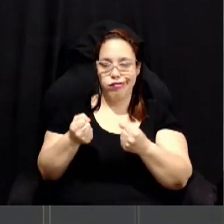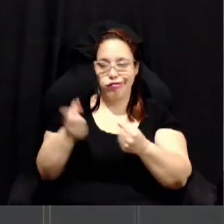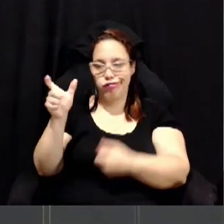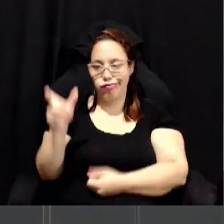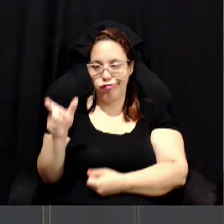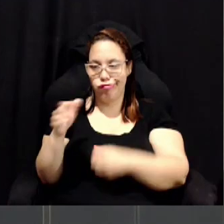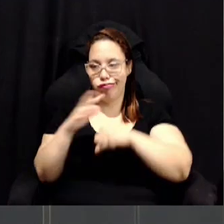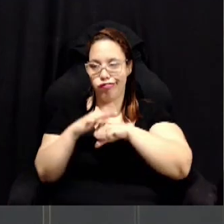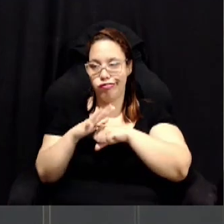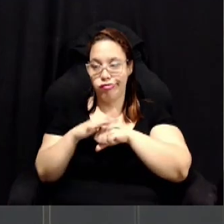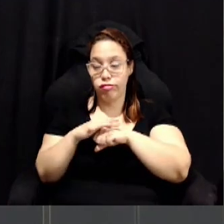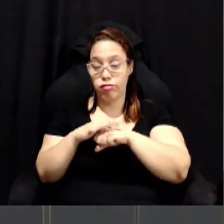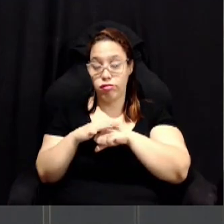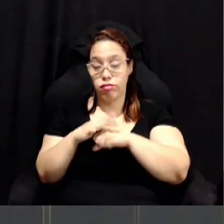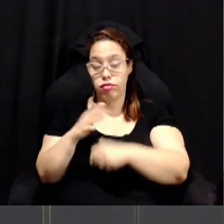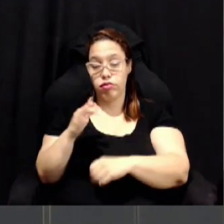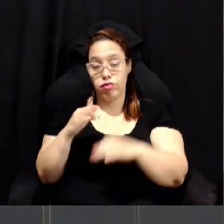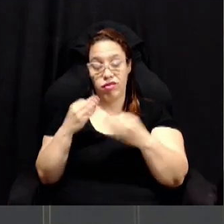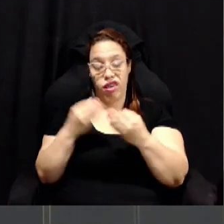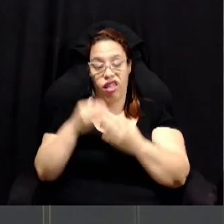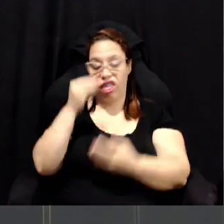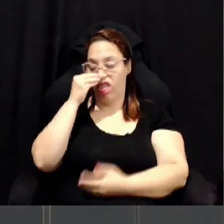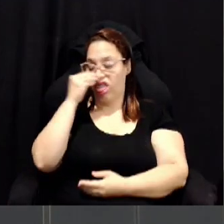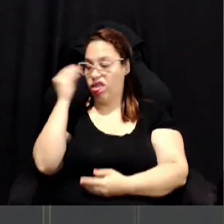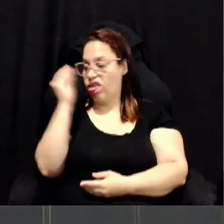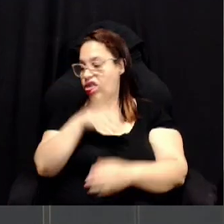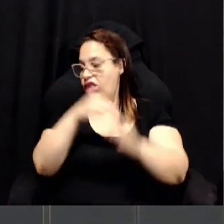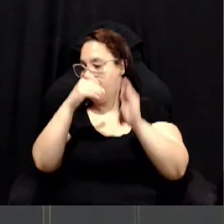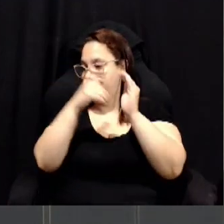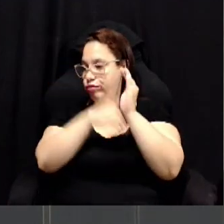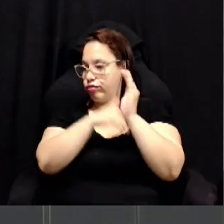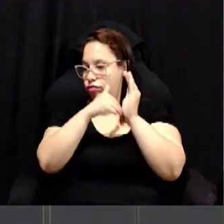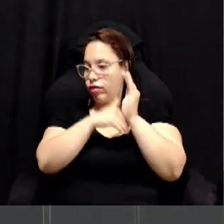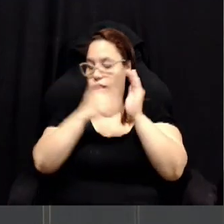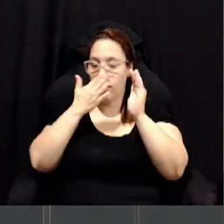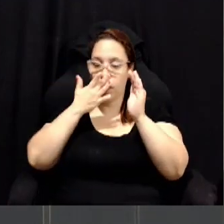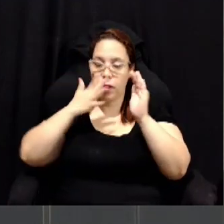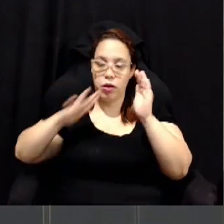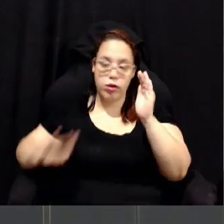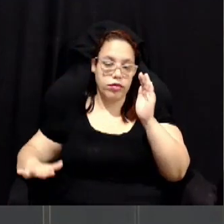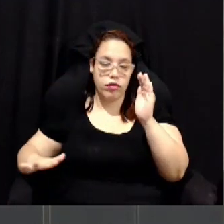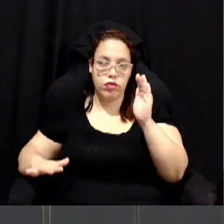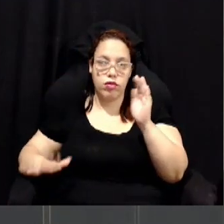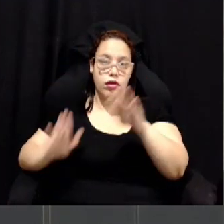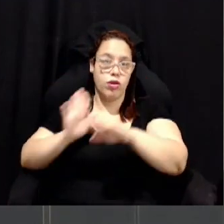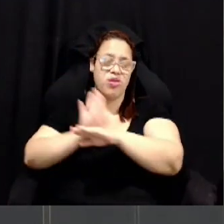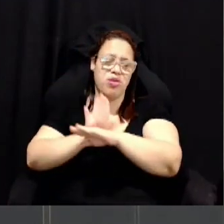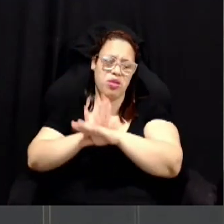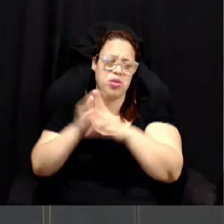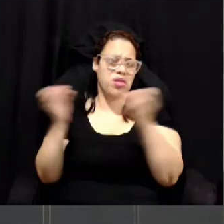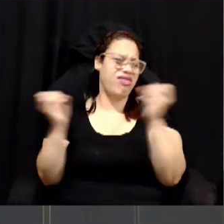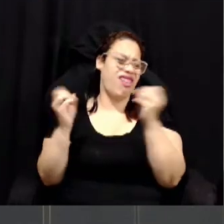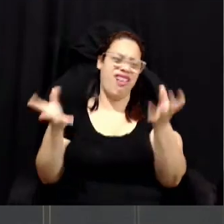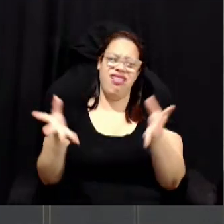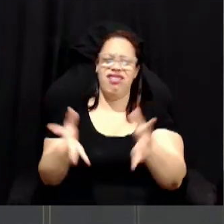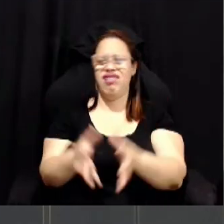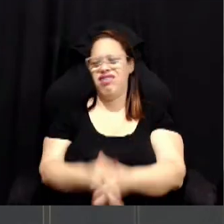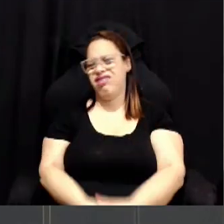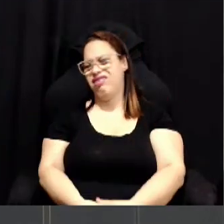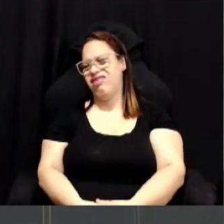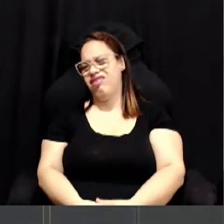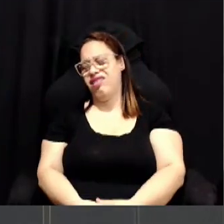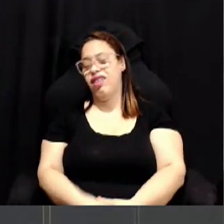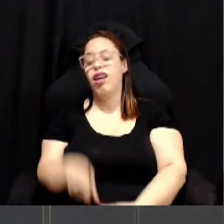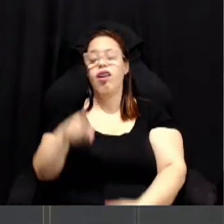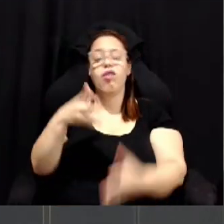muitas famílias negam, escondem essa criança, e isso não ajuda em nada, né? Então, você aceitar a condição, vendo que